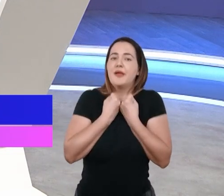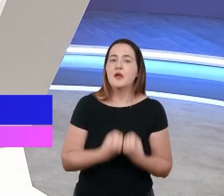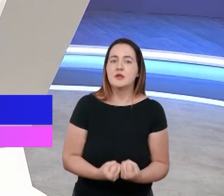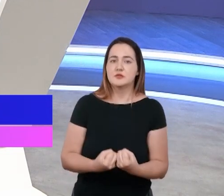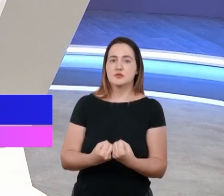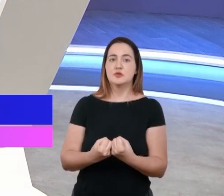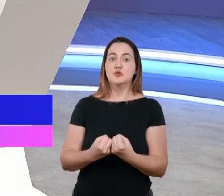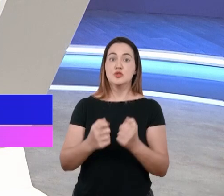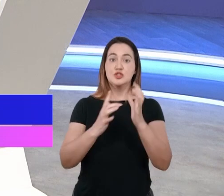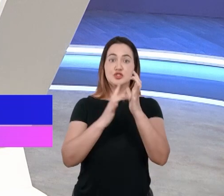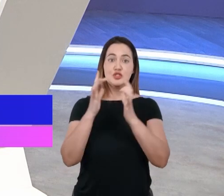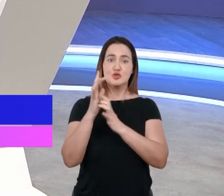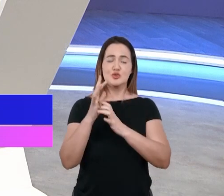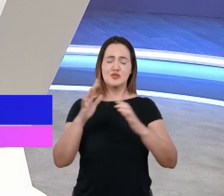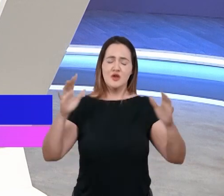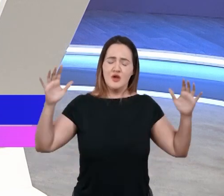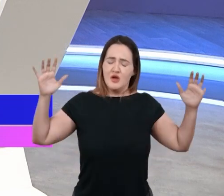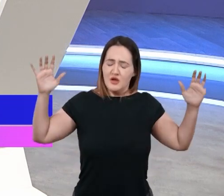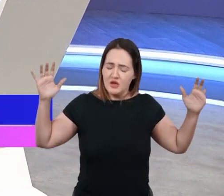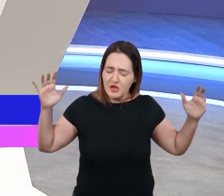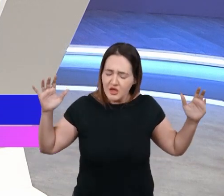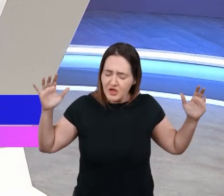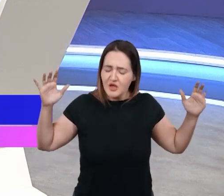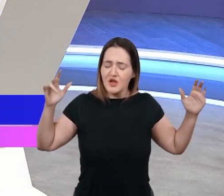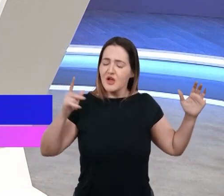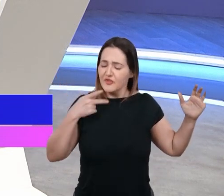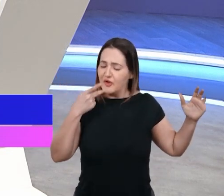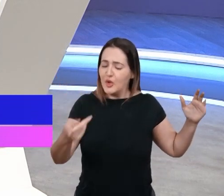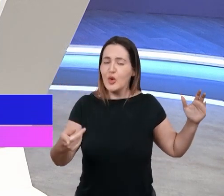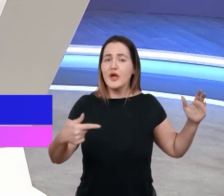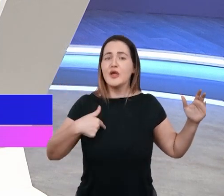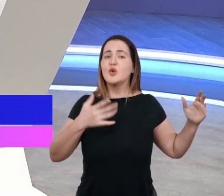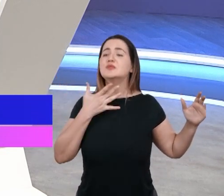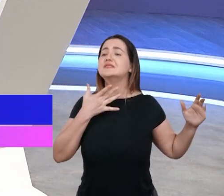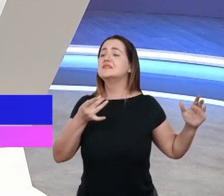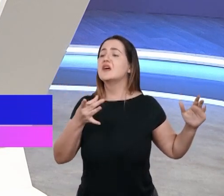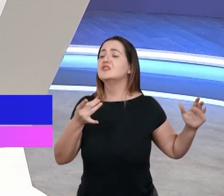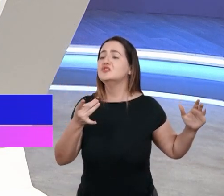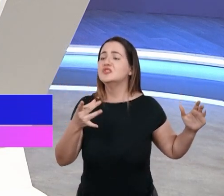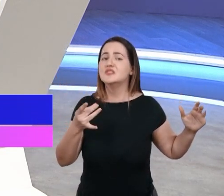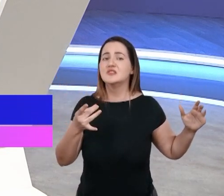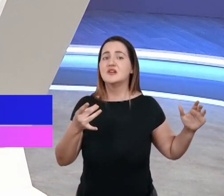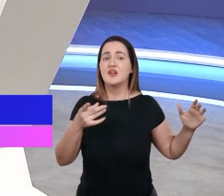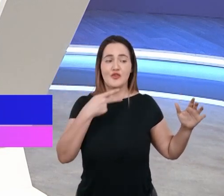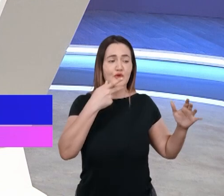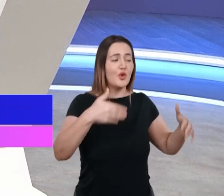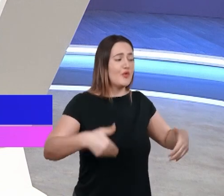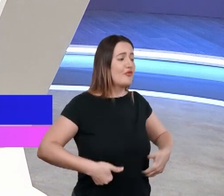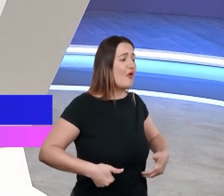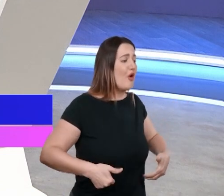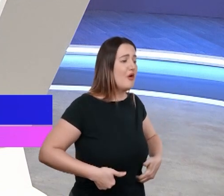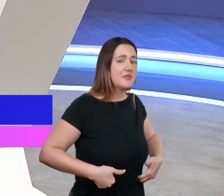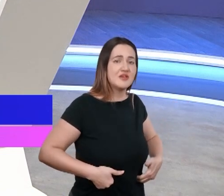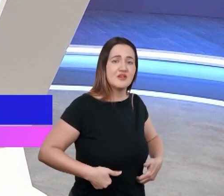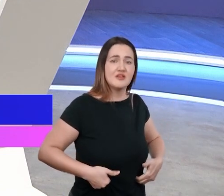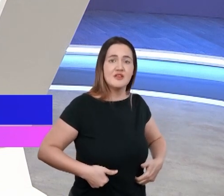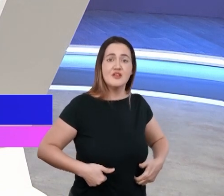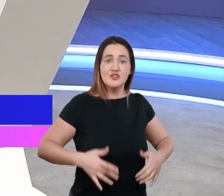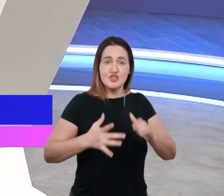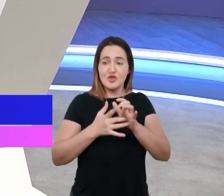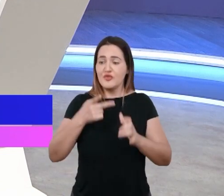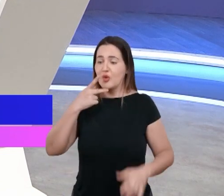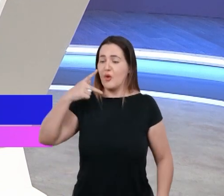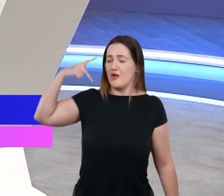Aquilo aconteceu de fato com ele. Quando Jesus disse, tenho sede, ele tinha sede. Quando ele falou, tenho fome, ele tinha fome.